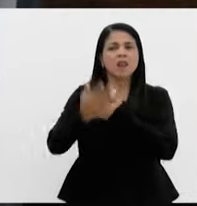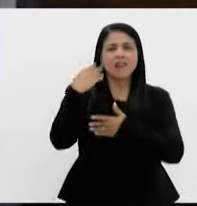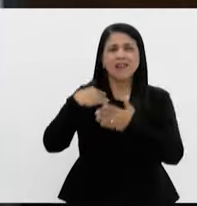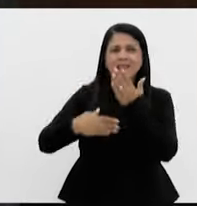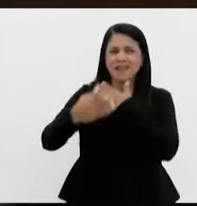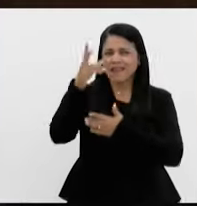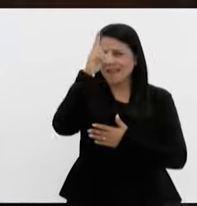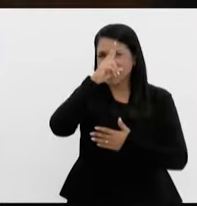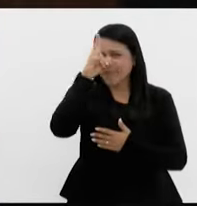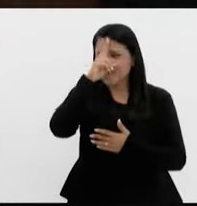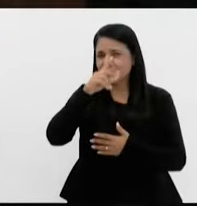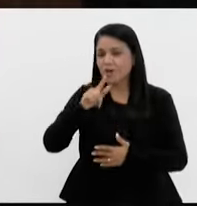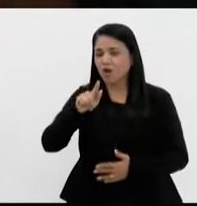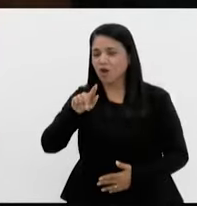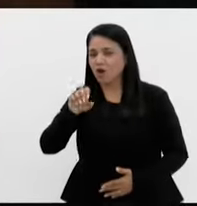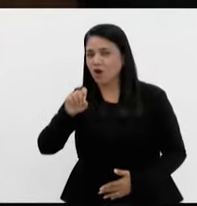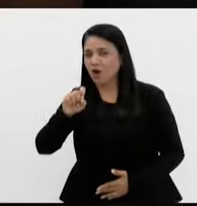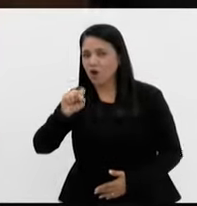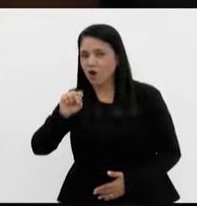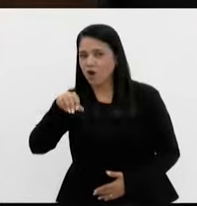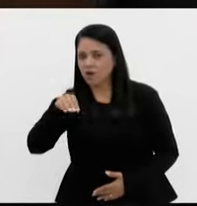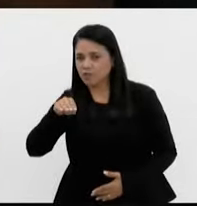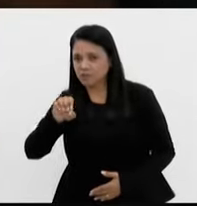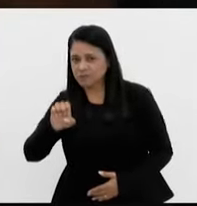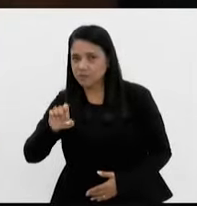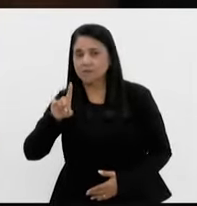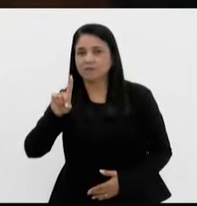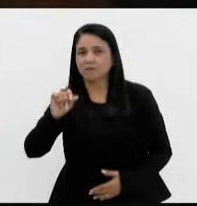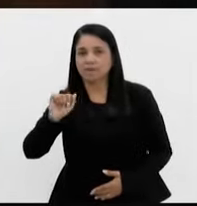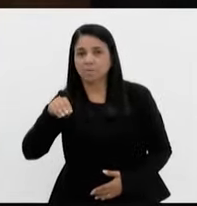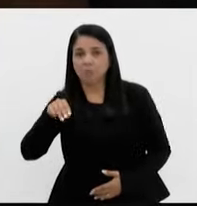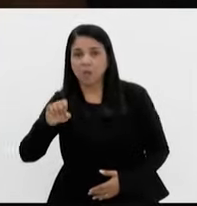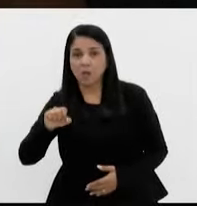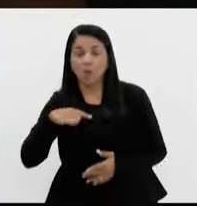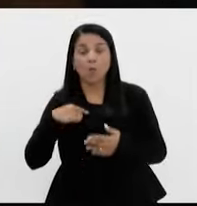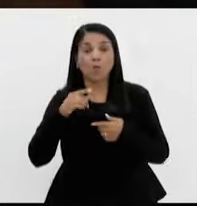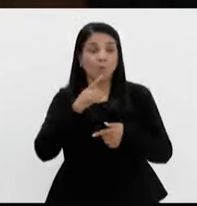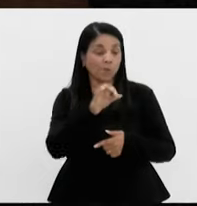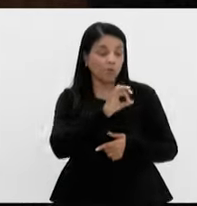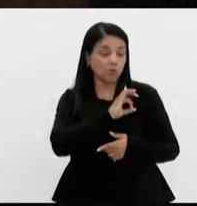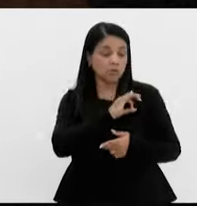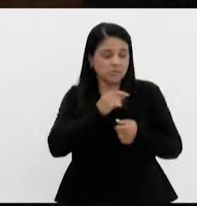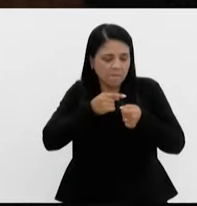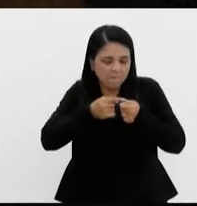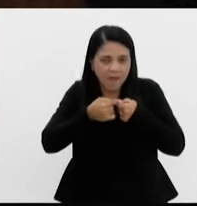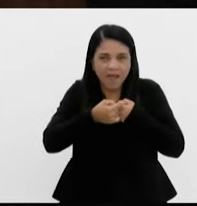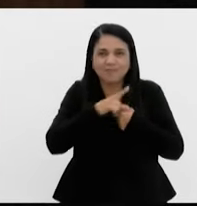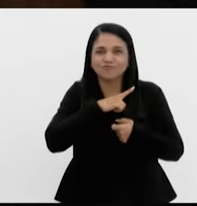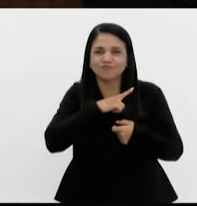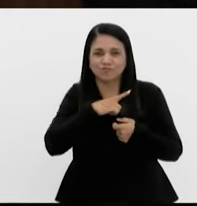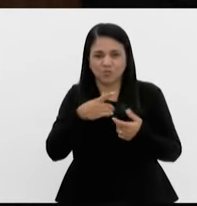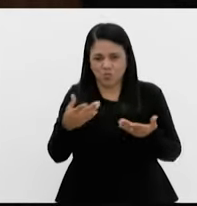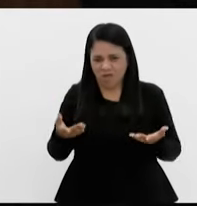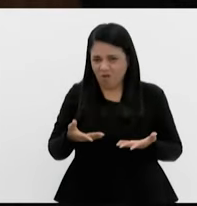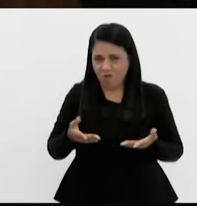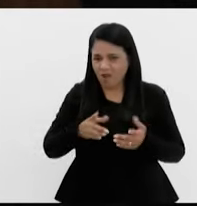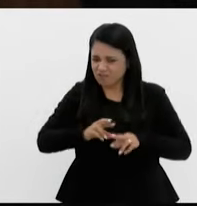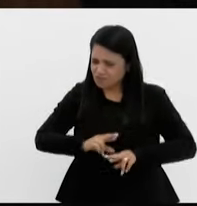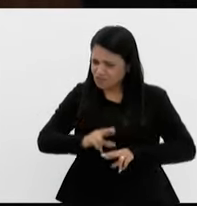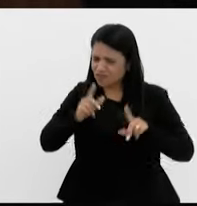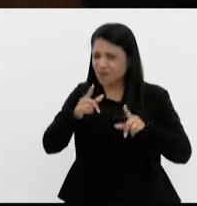polícia de bairro polícia que é conhecida pelos moradores não é essa polícia que muitas vezes comete barbaridades ao